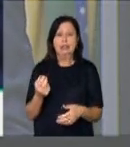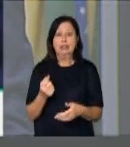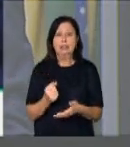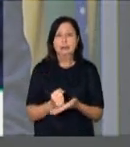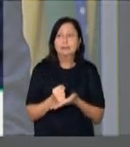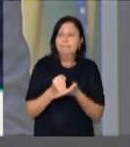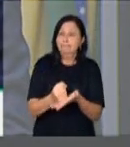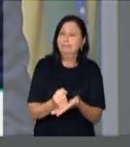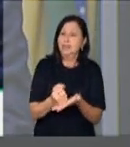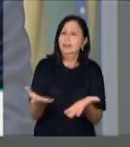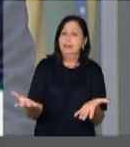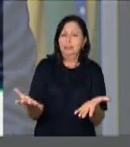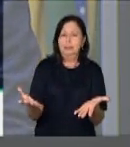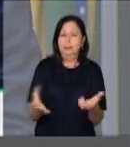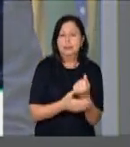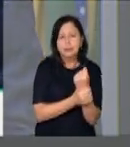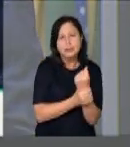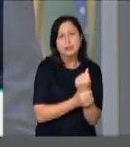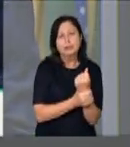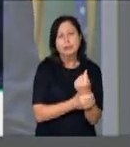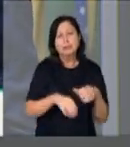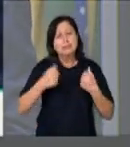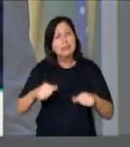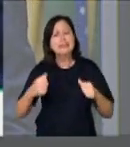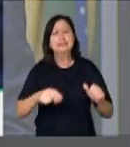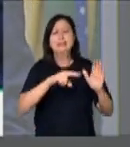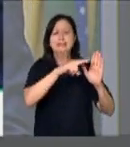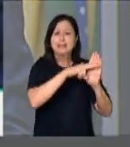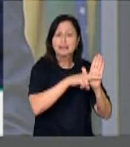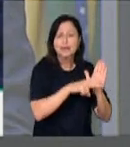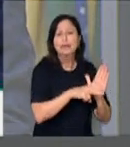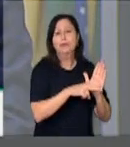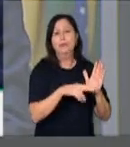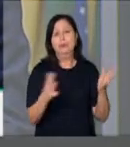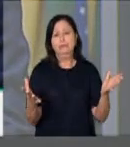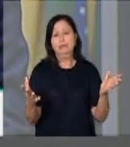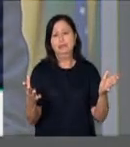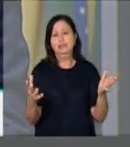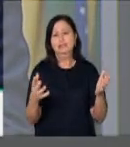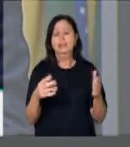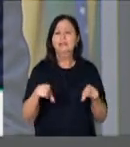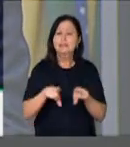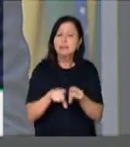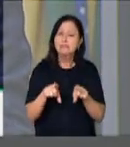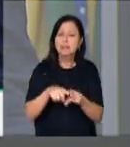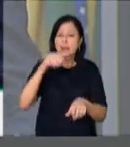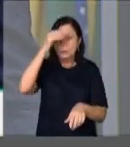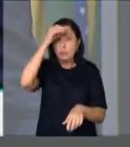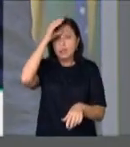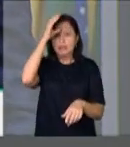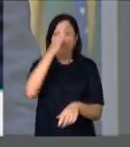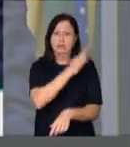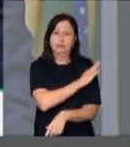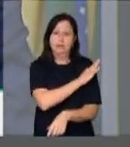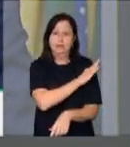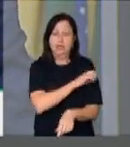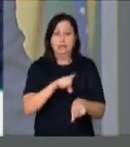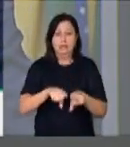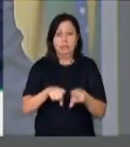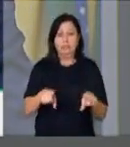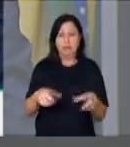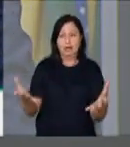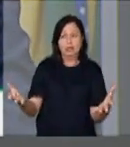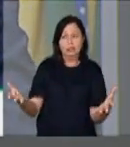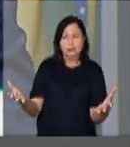padronizadas precisa de conhecimento técnico mas para tristeza minha